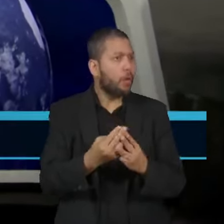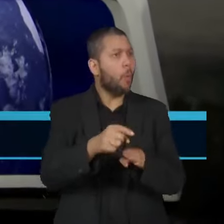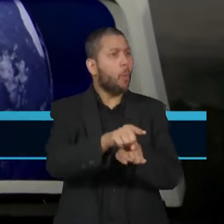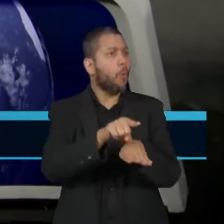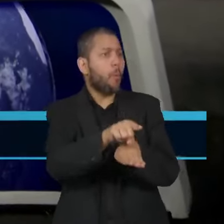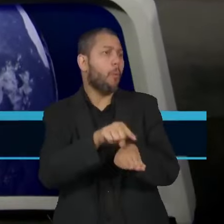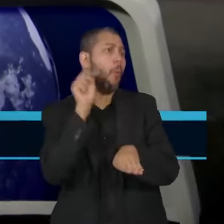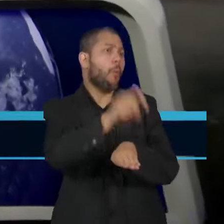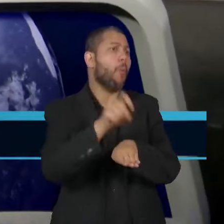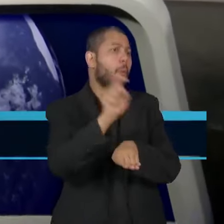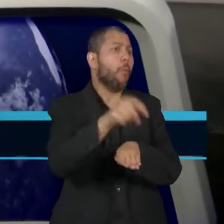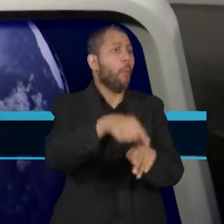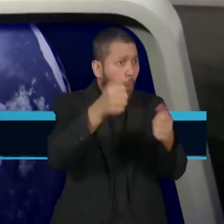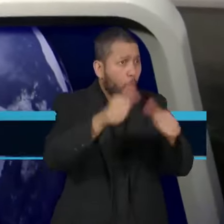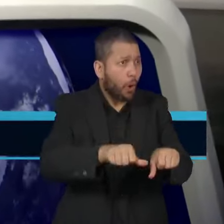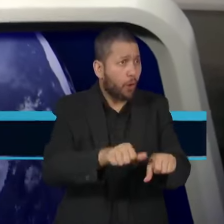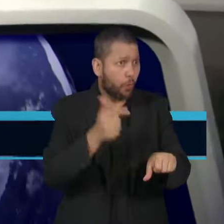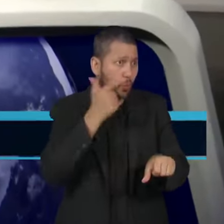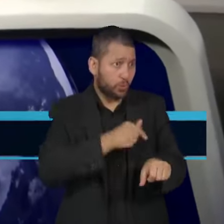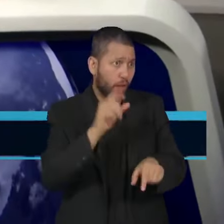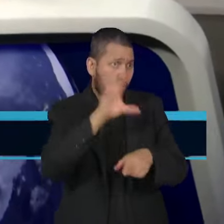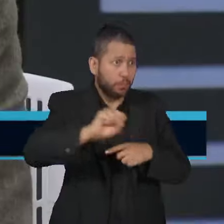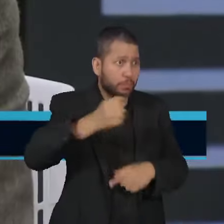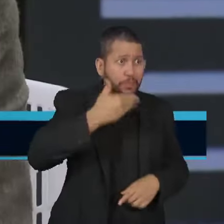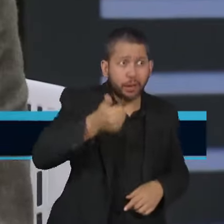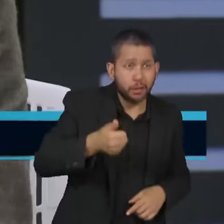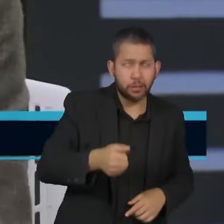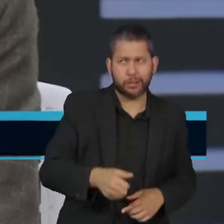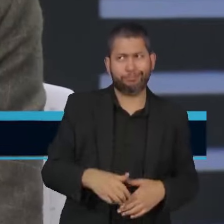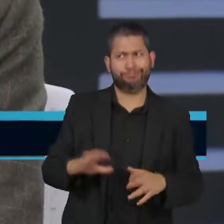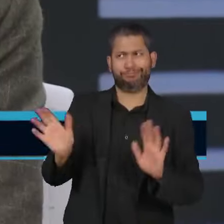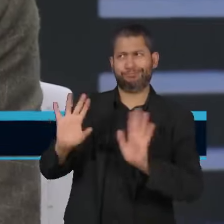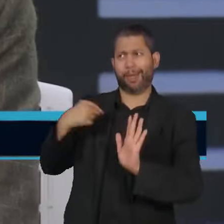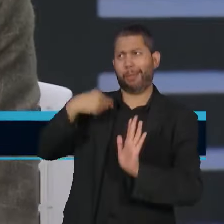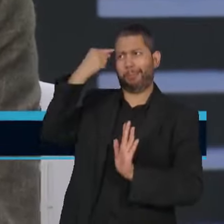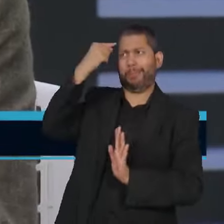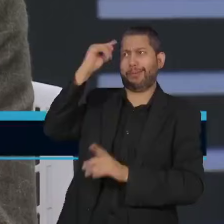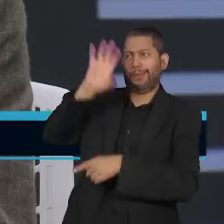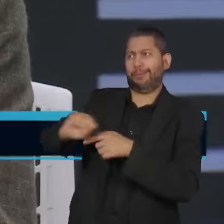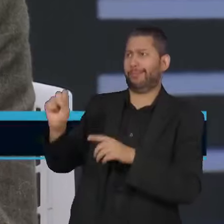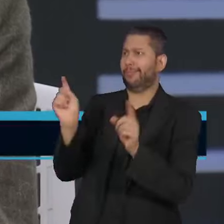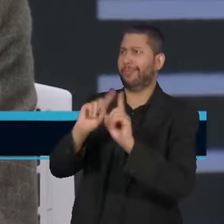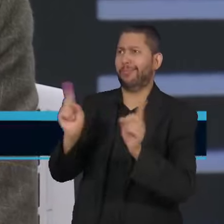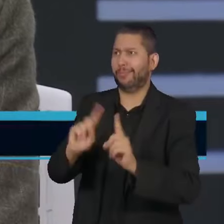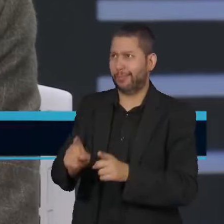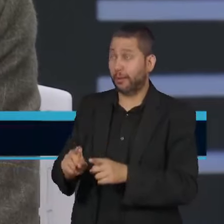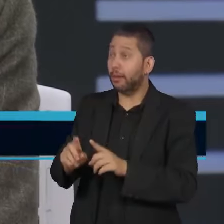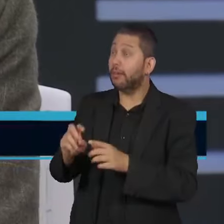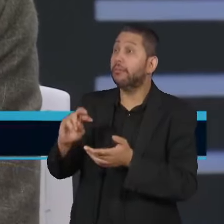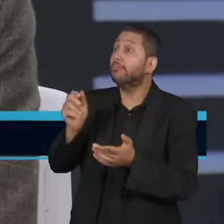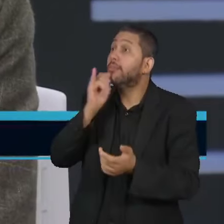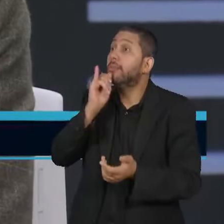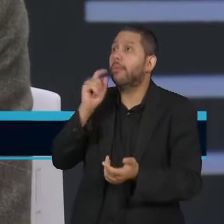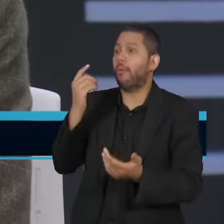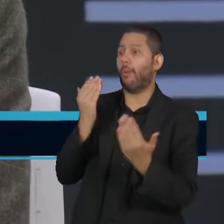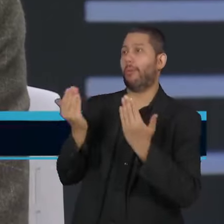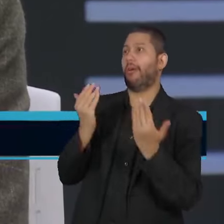Netanyahu? Acelerariam, mas a vitória já está garantida. Mas, militarmente falando, não dá para comparar, quer